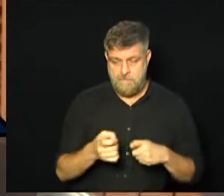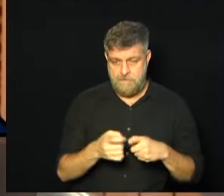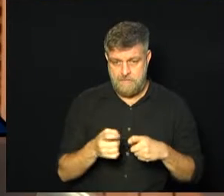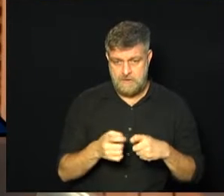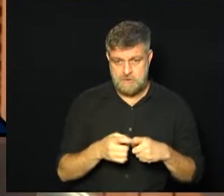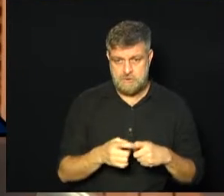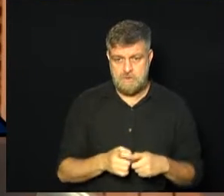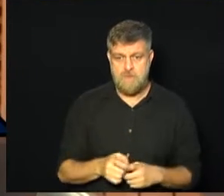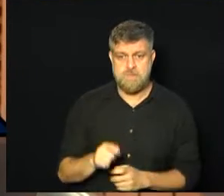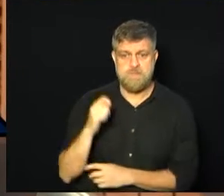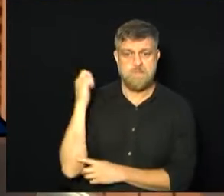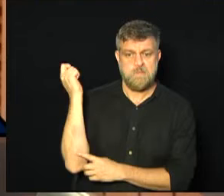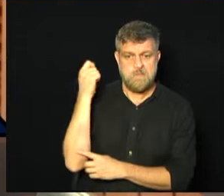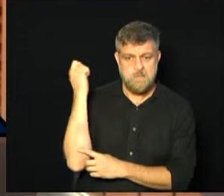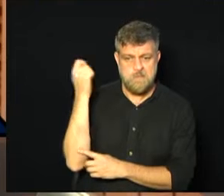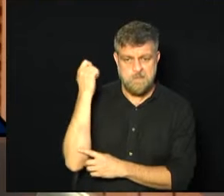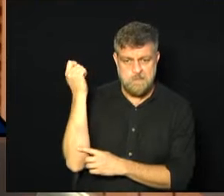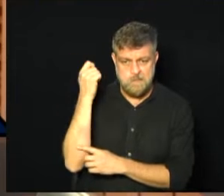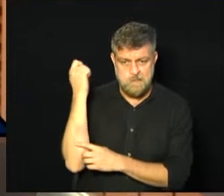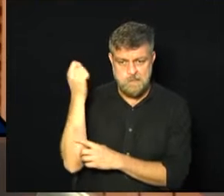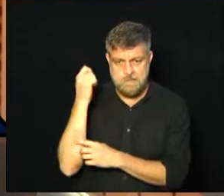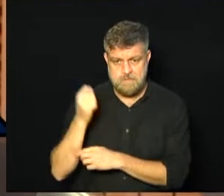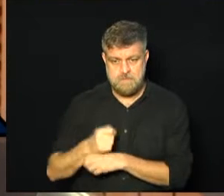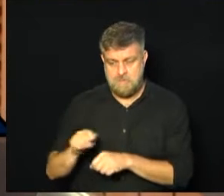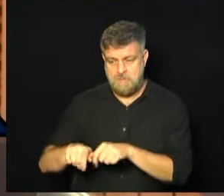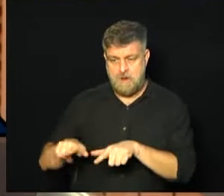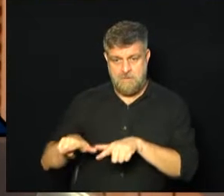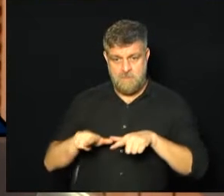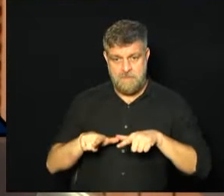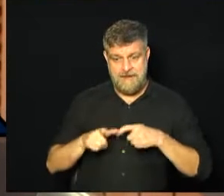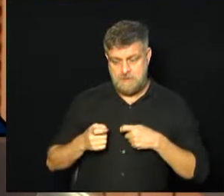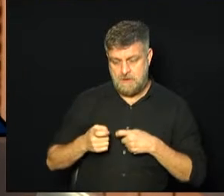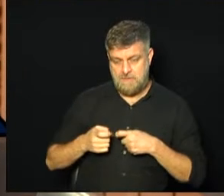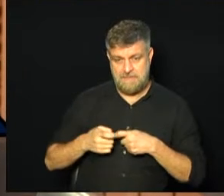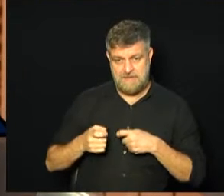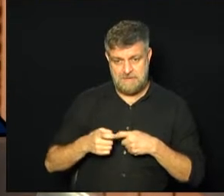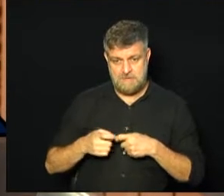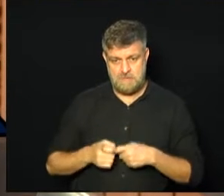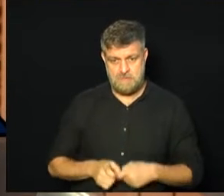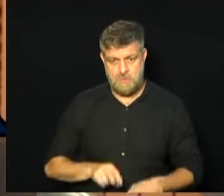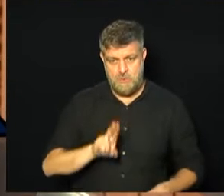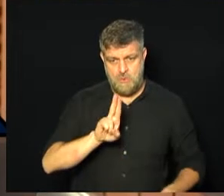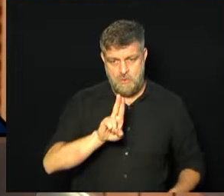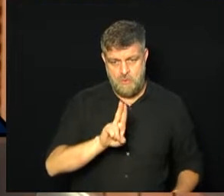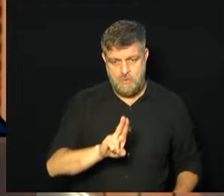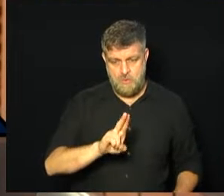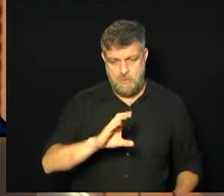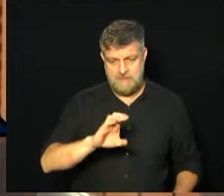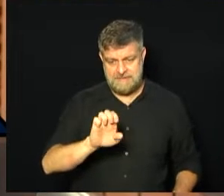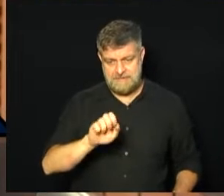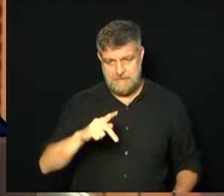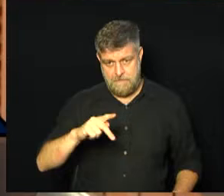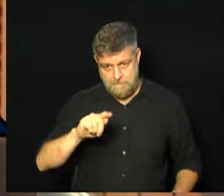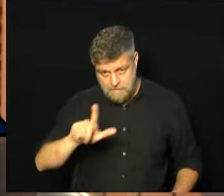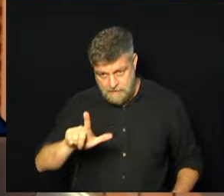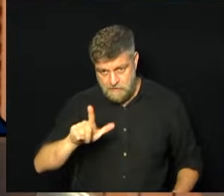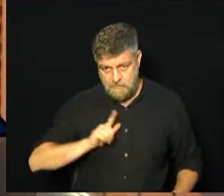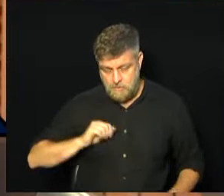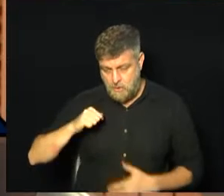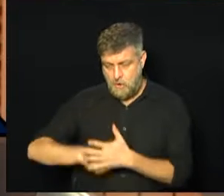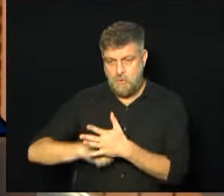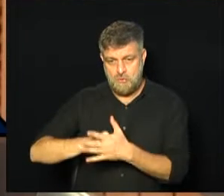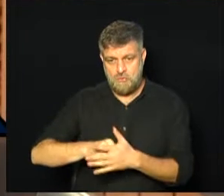de Rosário do Sul, médico formado na UCPEL, foi militante do movimento estudantil,